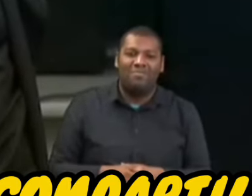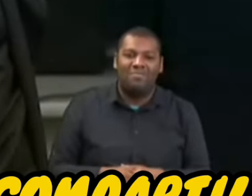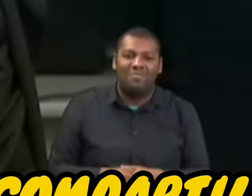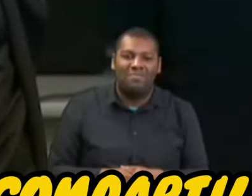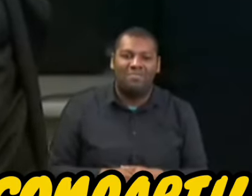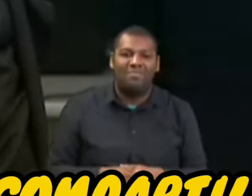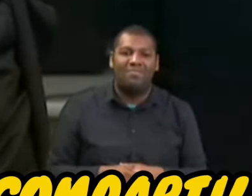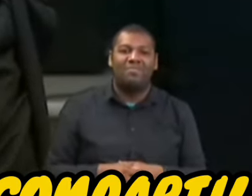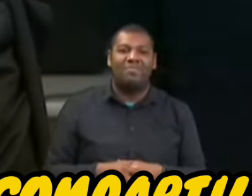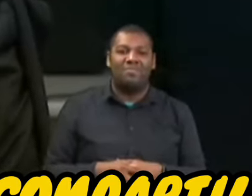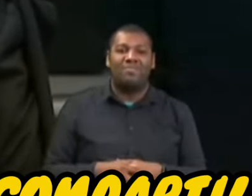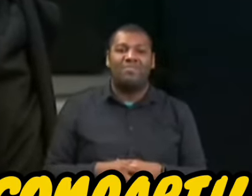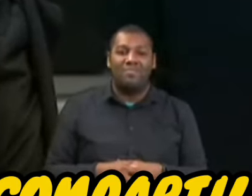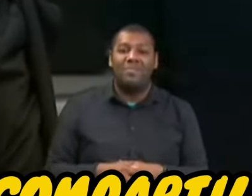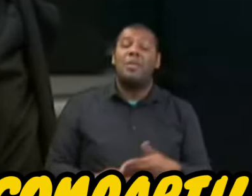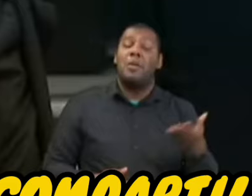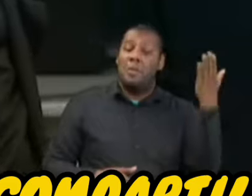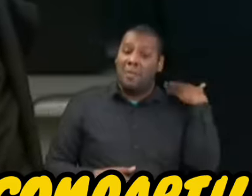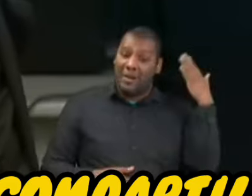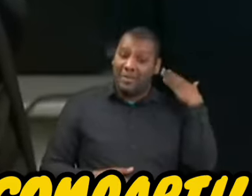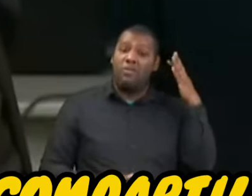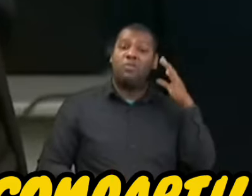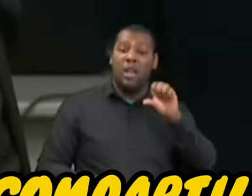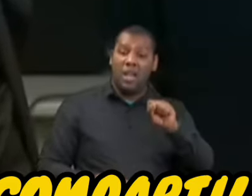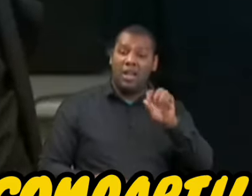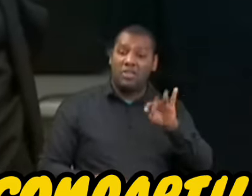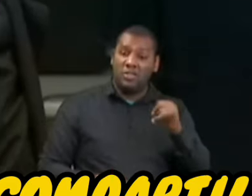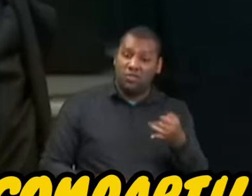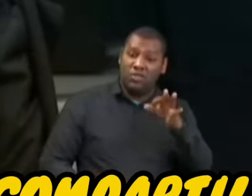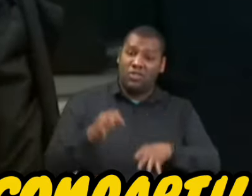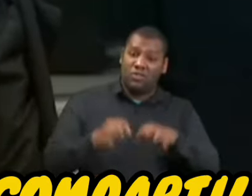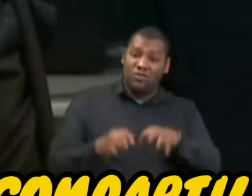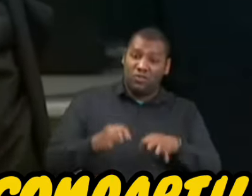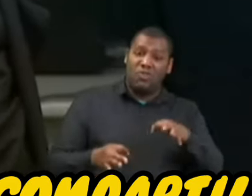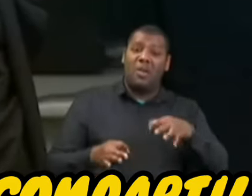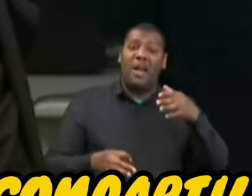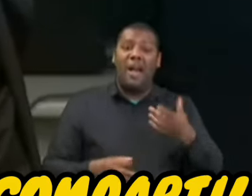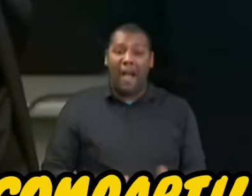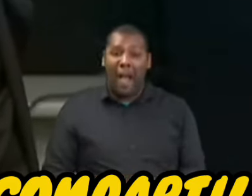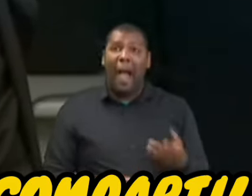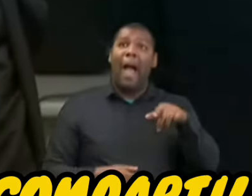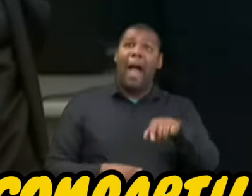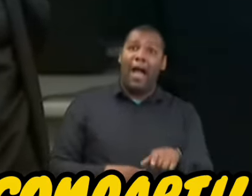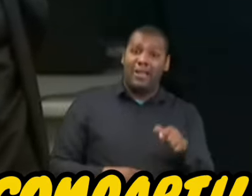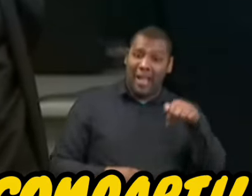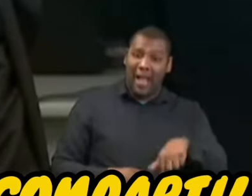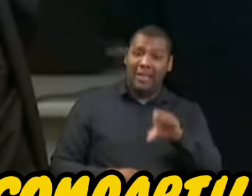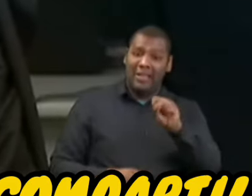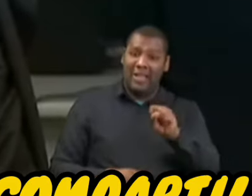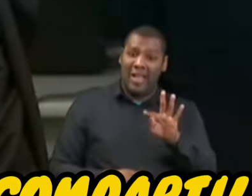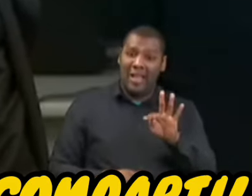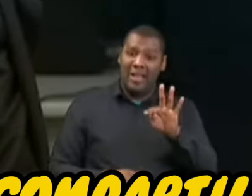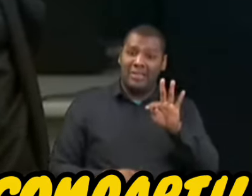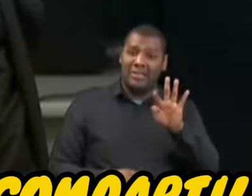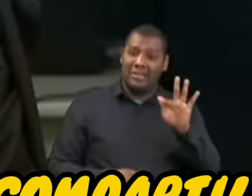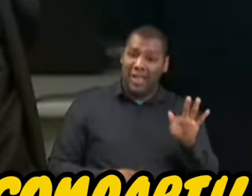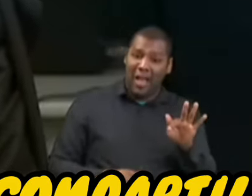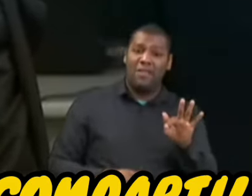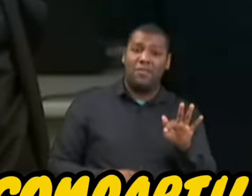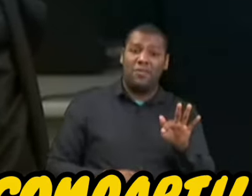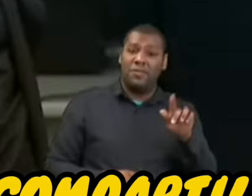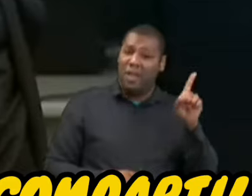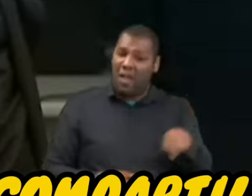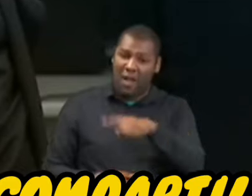e colocava o André Mendonça, tá ligado? Ia ser um bicho, irmão, aí. Flávio Dino e Xandão no juízo de André